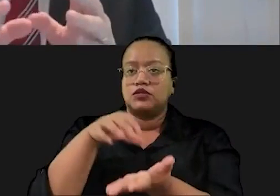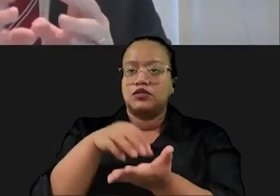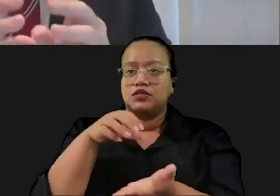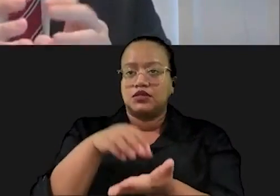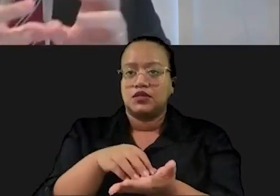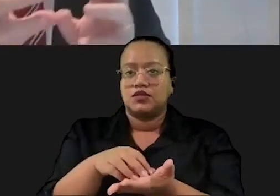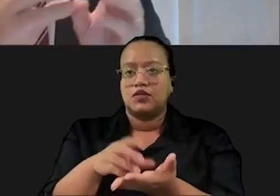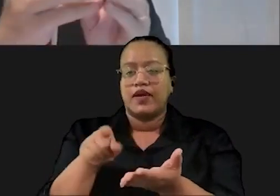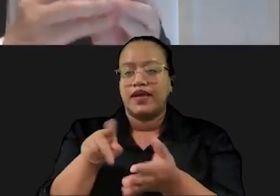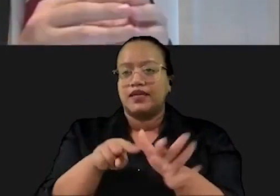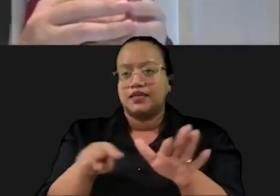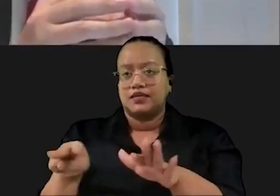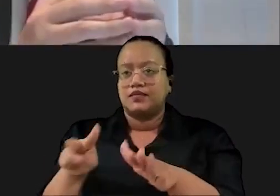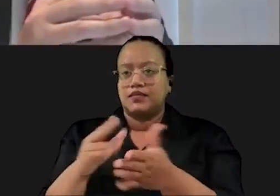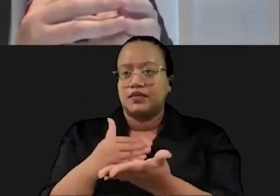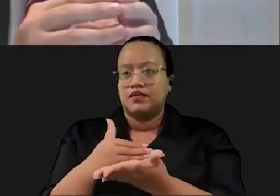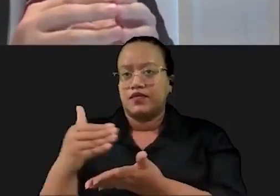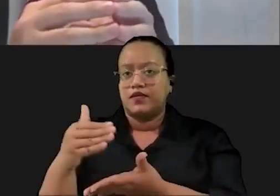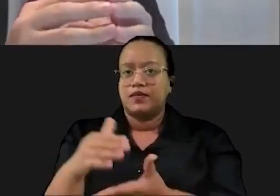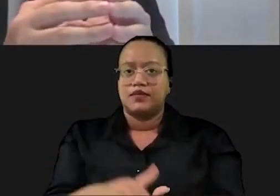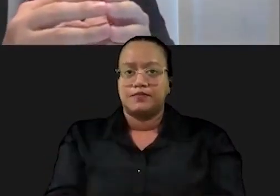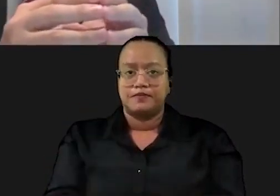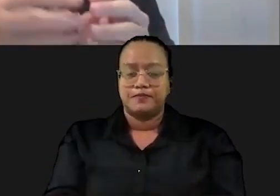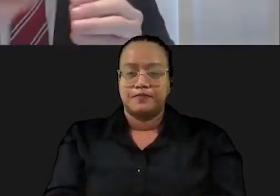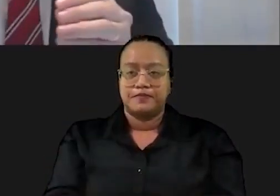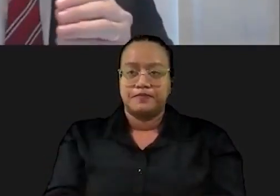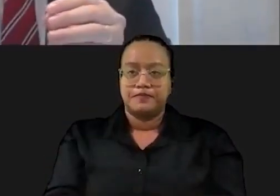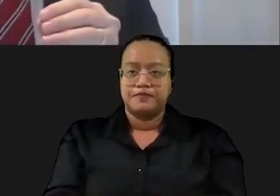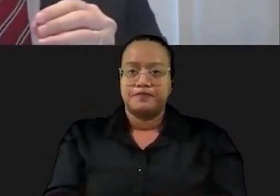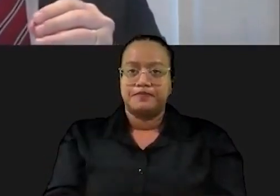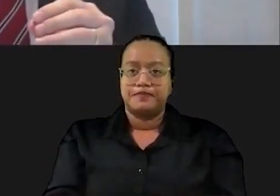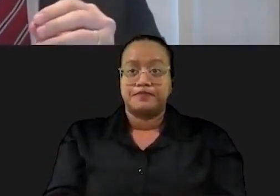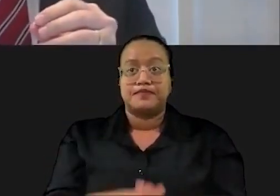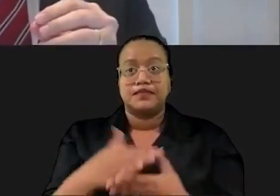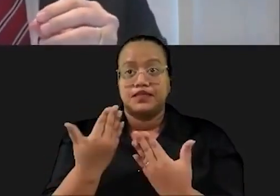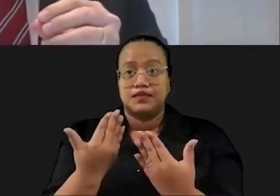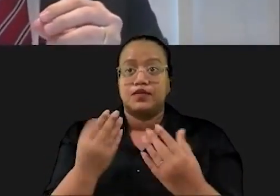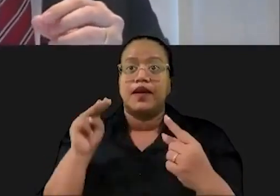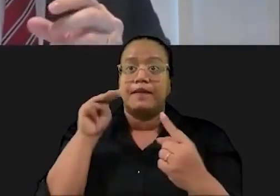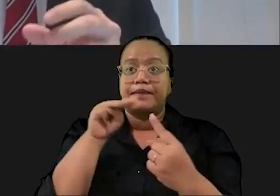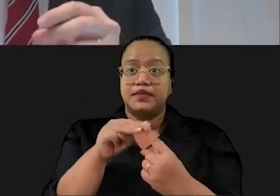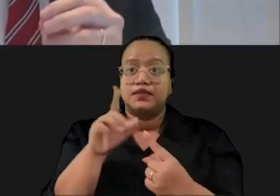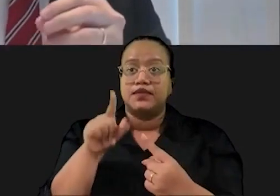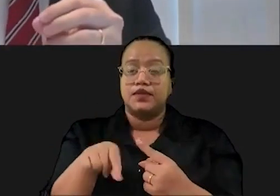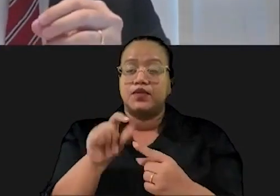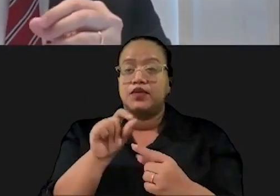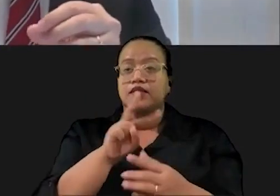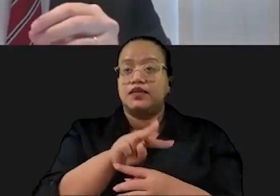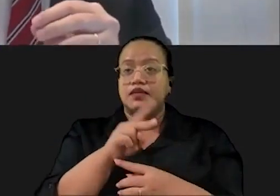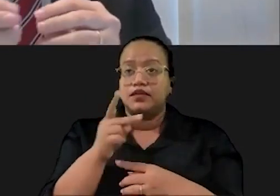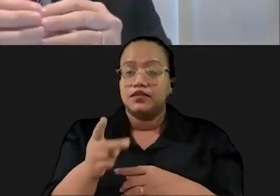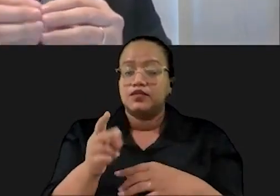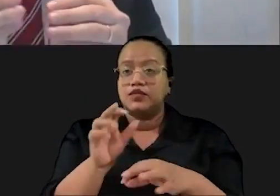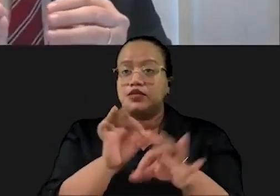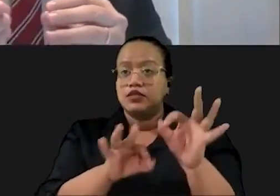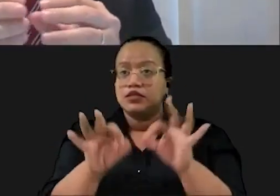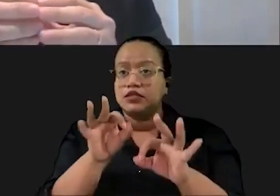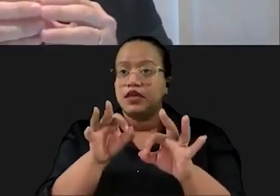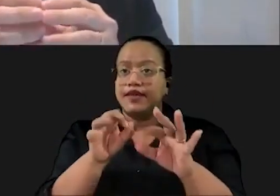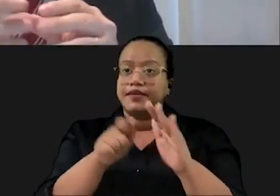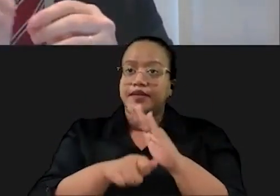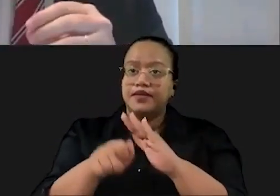a missão é essa, transpor o que foi ajustado em termos de fluxo para o PJE e mais, gerenciamento,